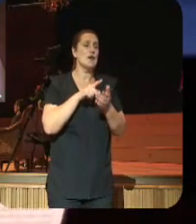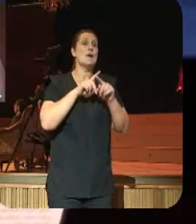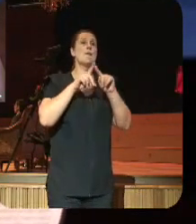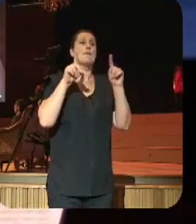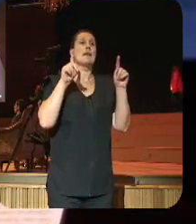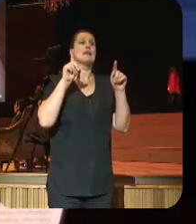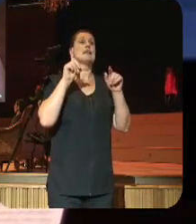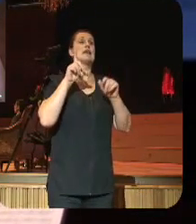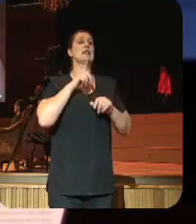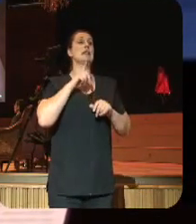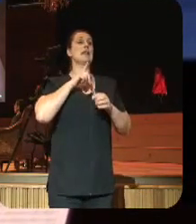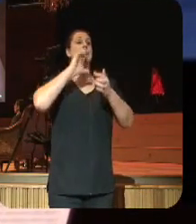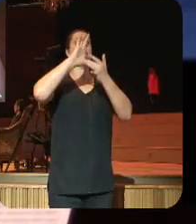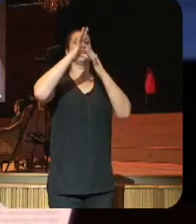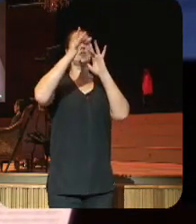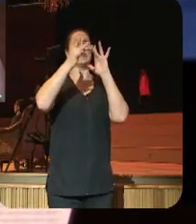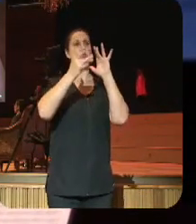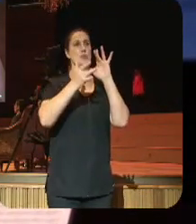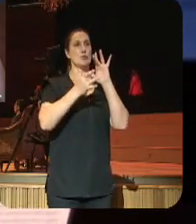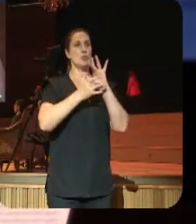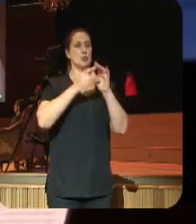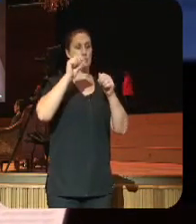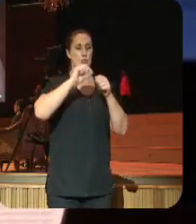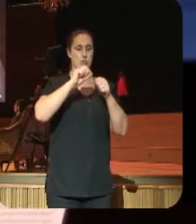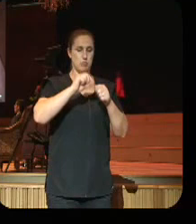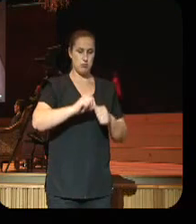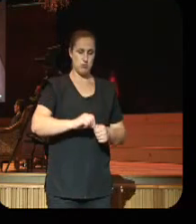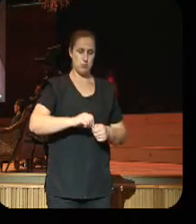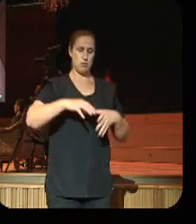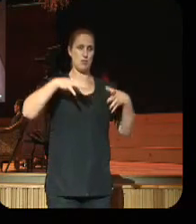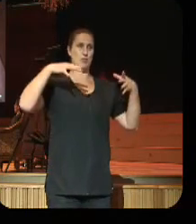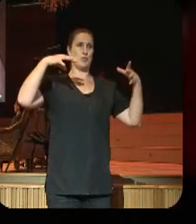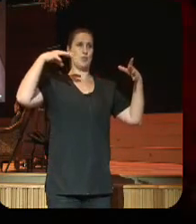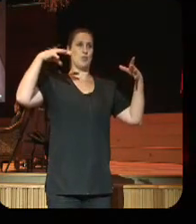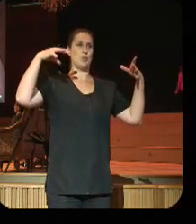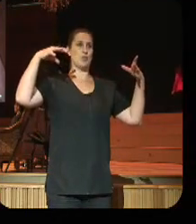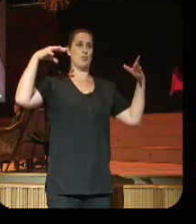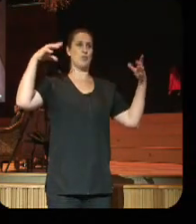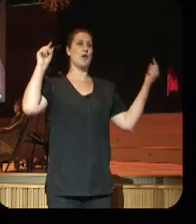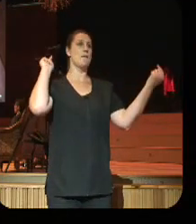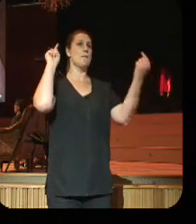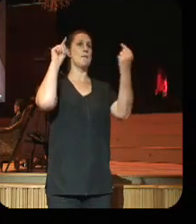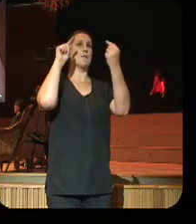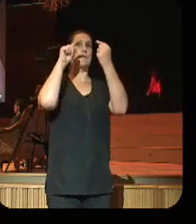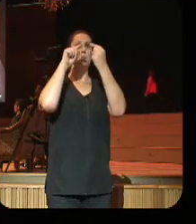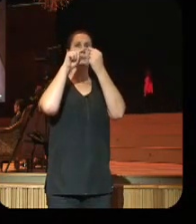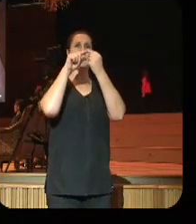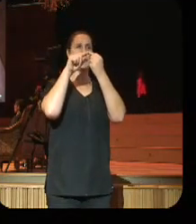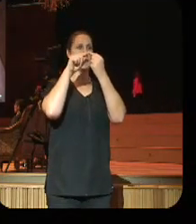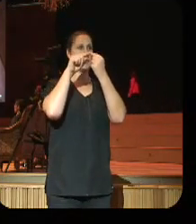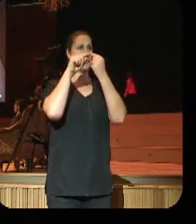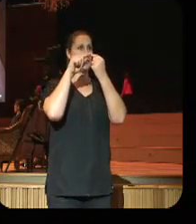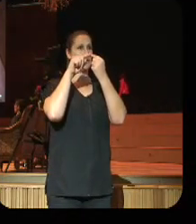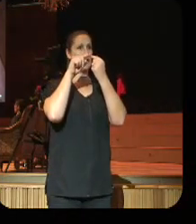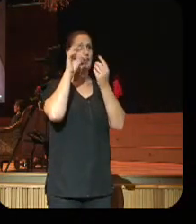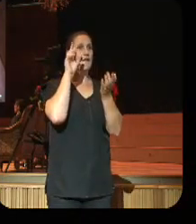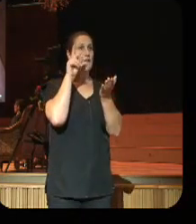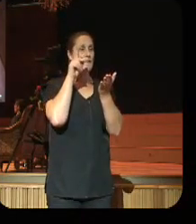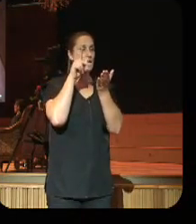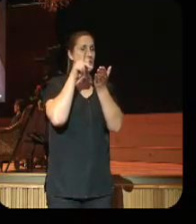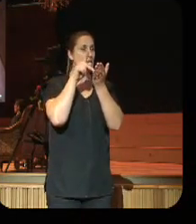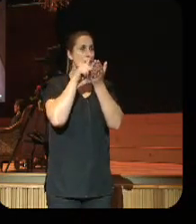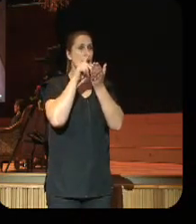um Criador, e Ele criou um propósito, um processo, uma